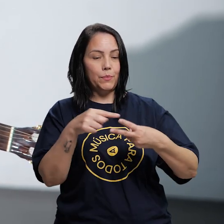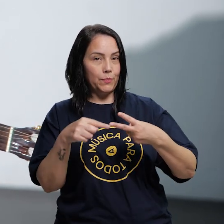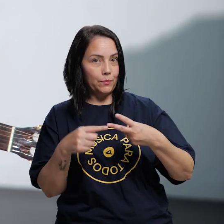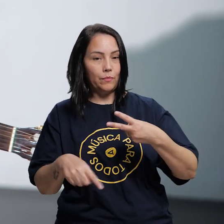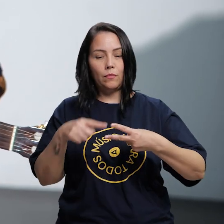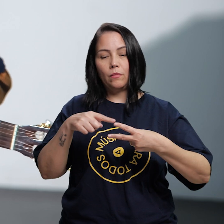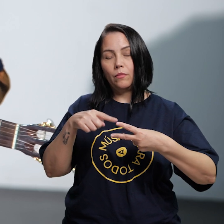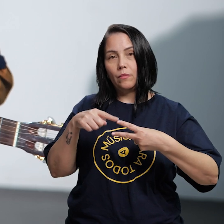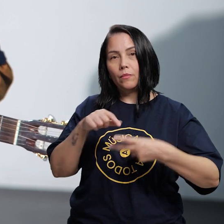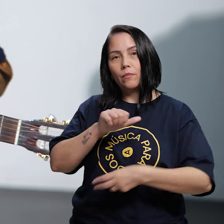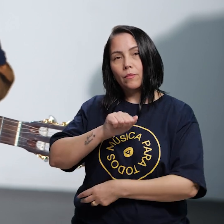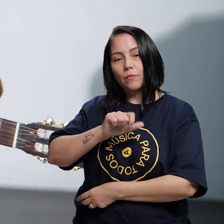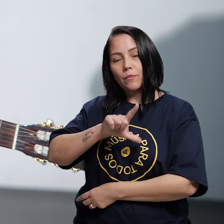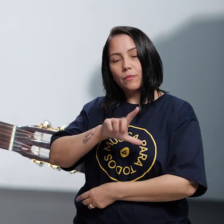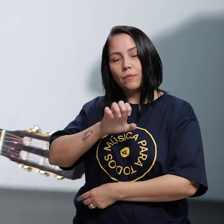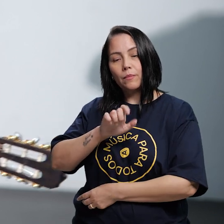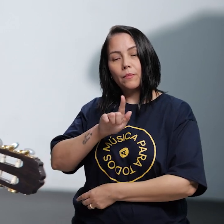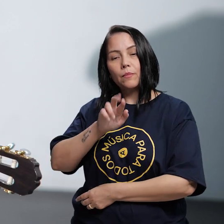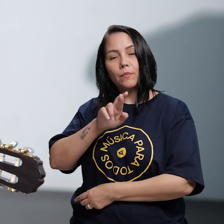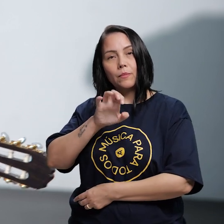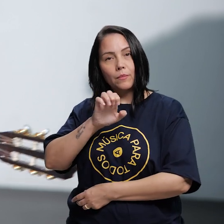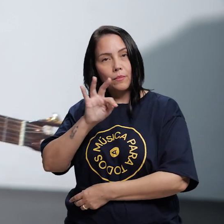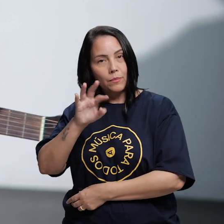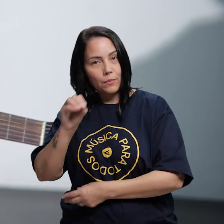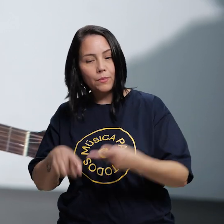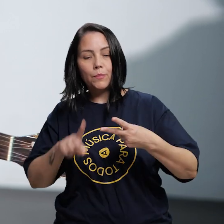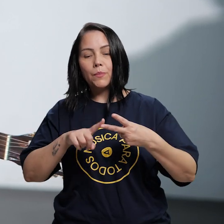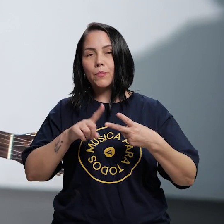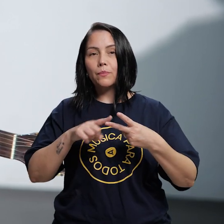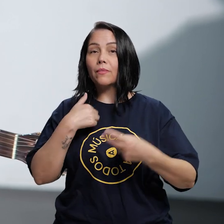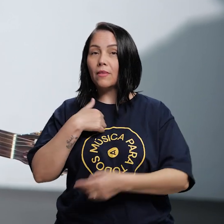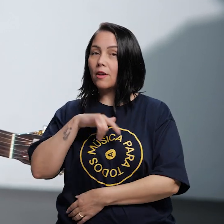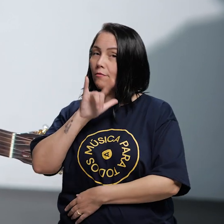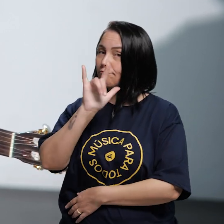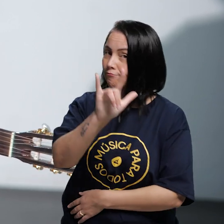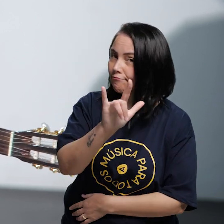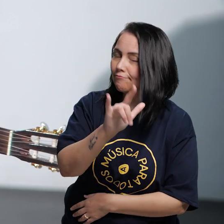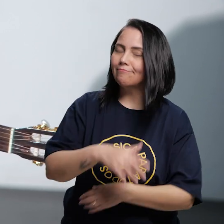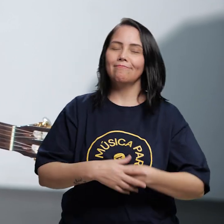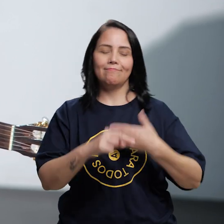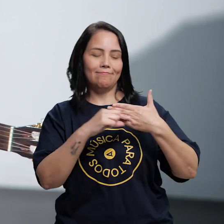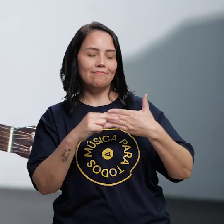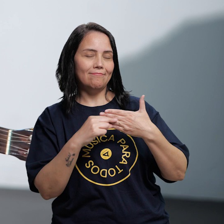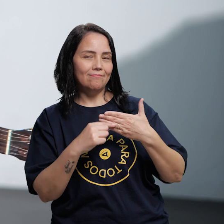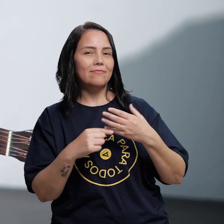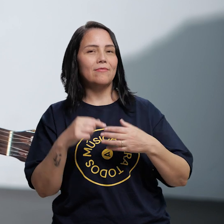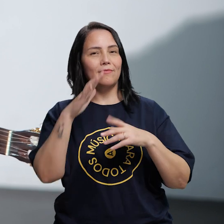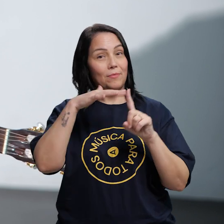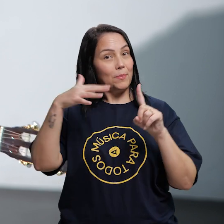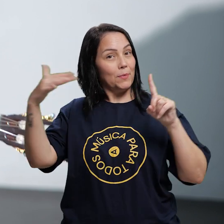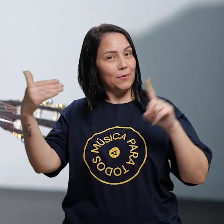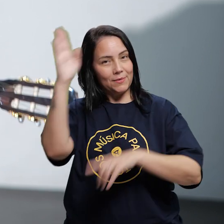A primeira é Allegretto, do Matteo Carcassi, e a segunda é Eu Sei Que Eu Vou Te Amar, do Vinícius de Moraes e